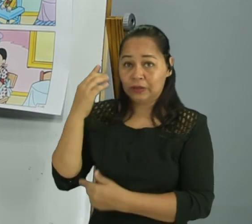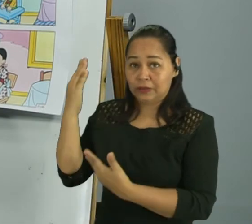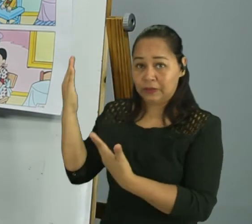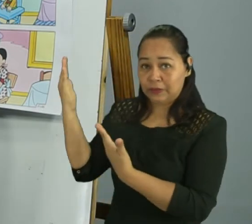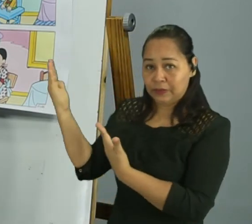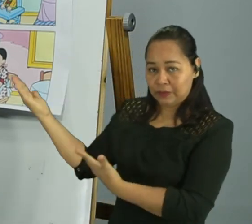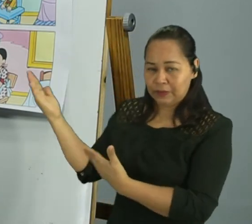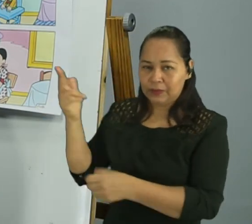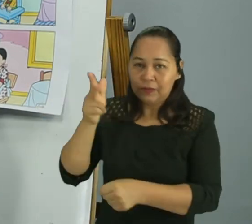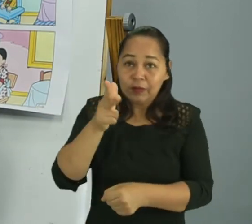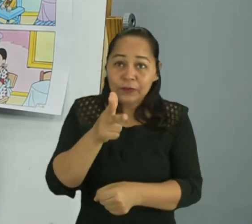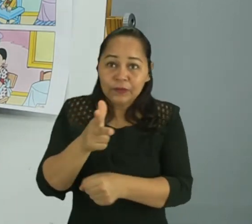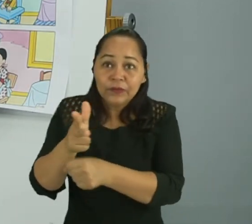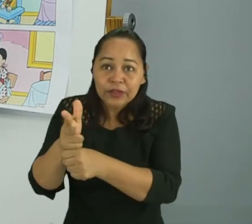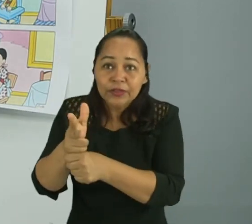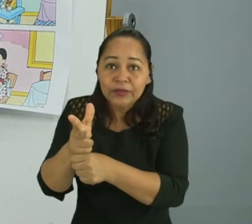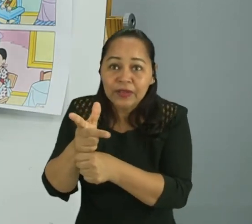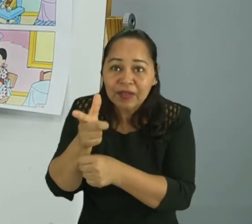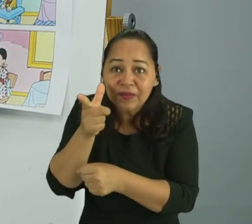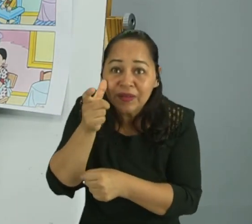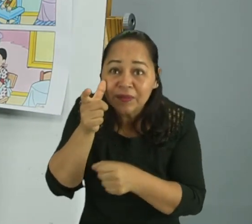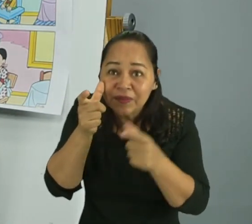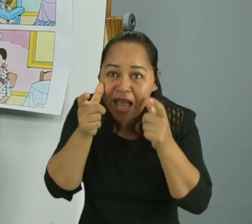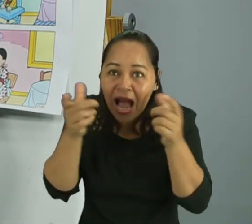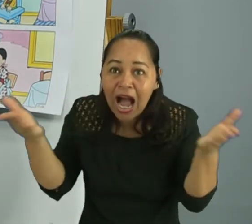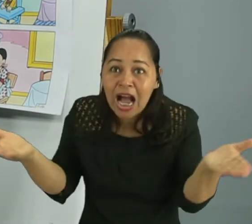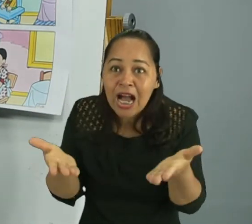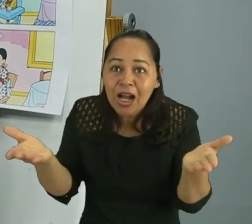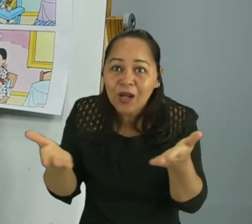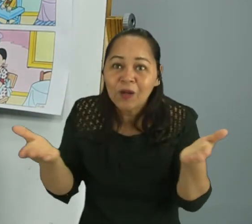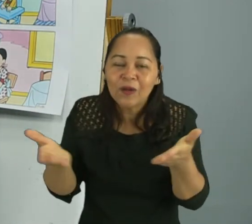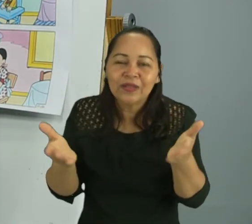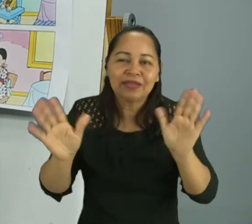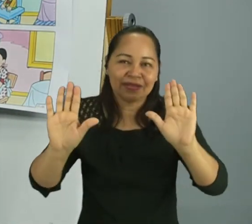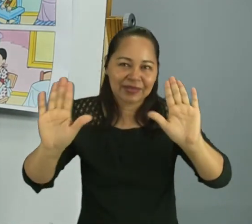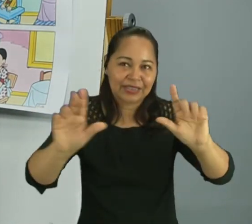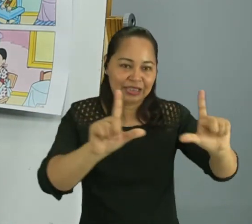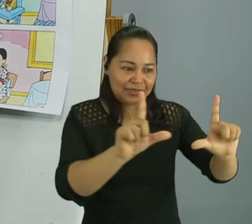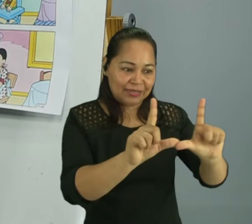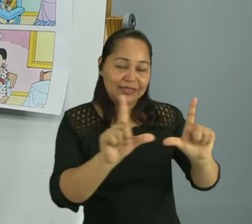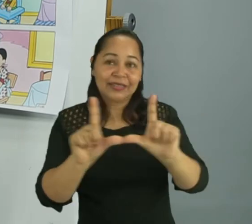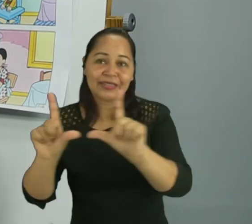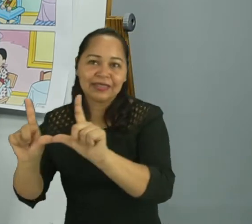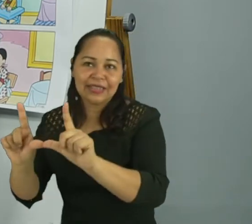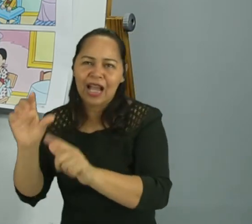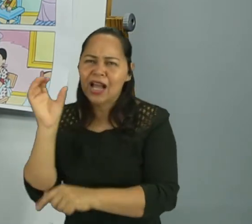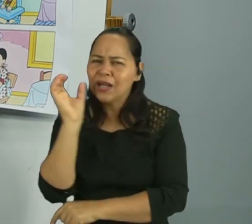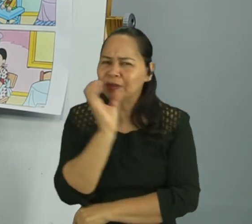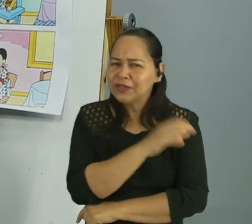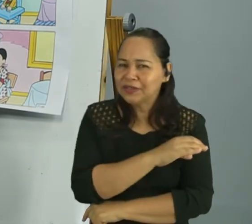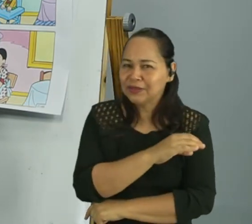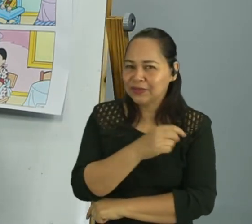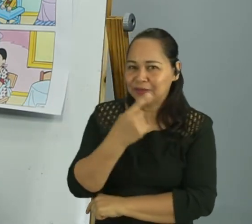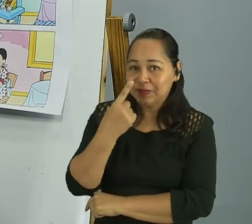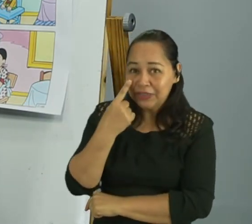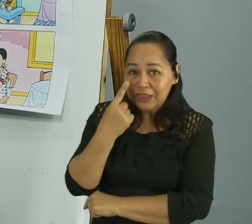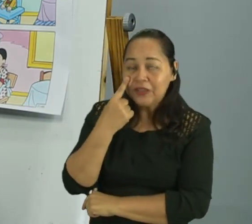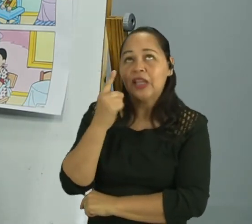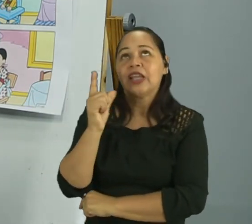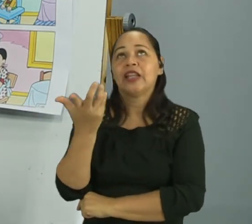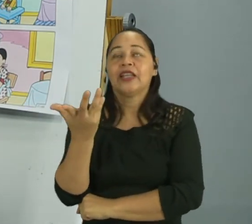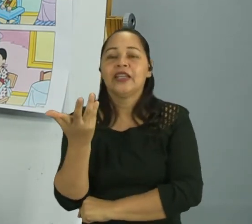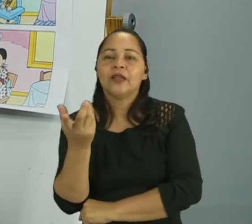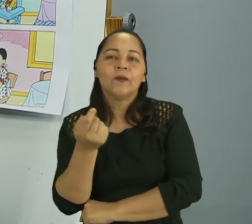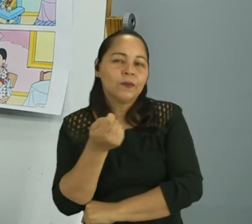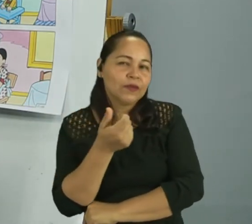Agora eu quero que vocês assistam um vídeo rapidinho de uma tirinha. É uma tirinha dentro do vídeo, é bem rapidinho para